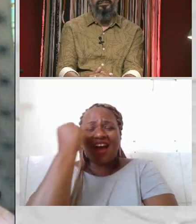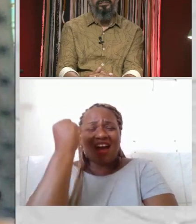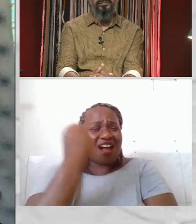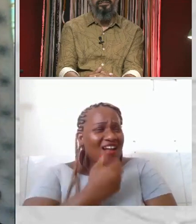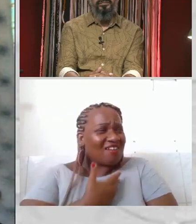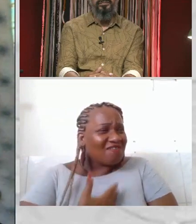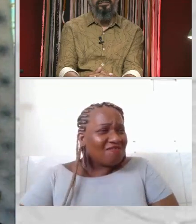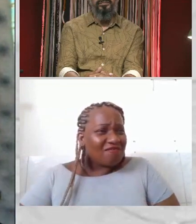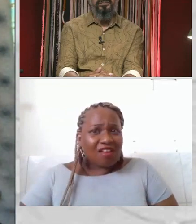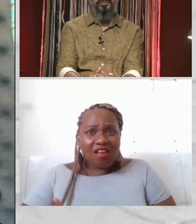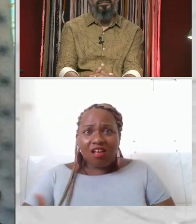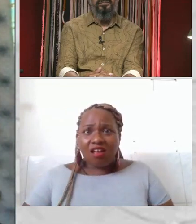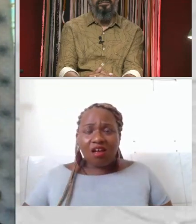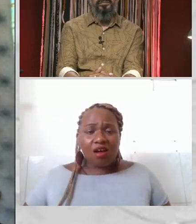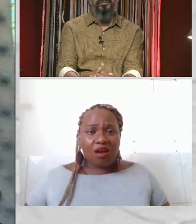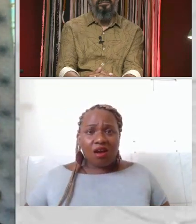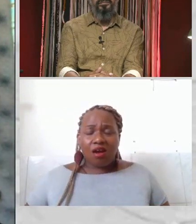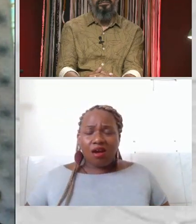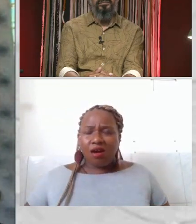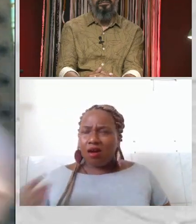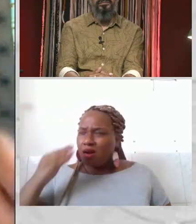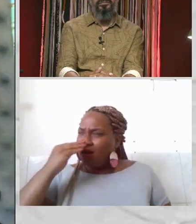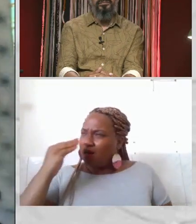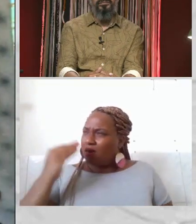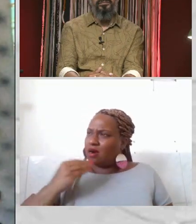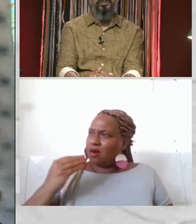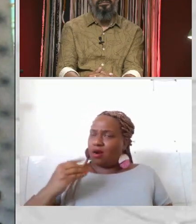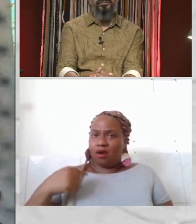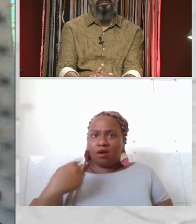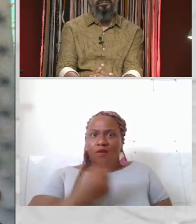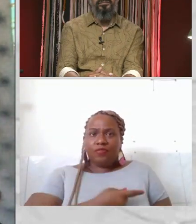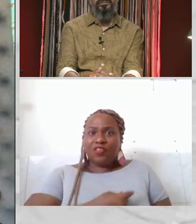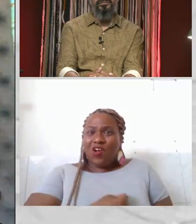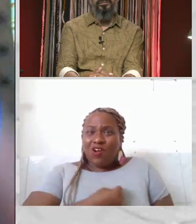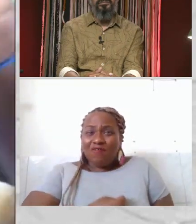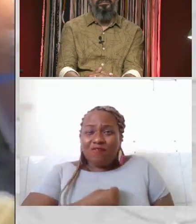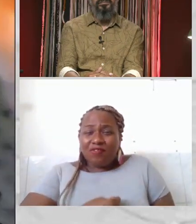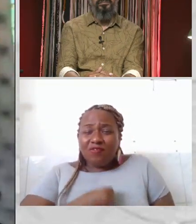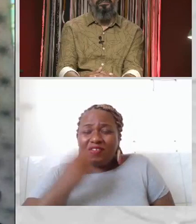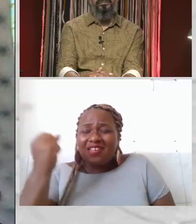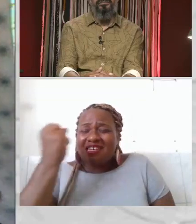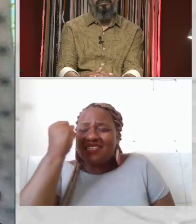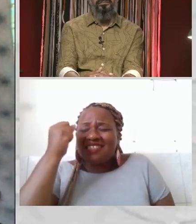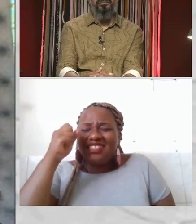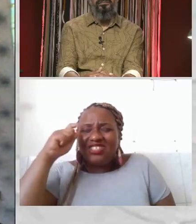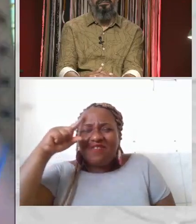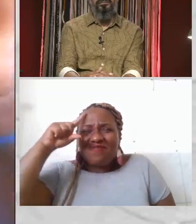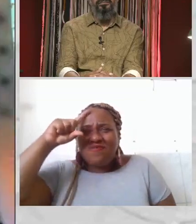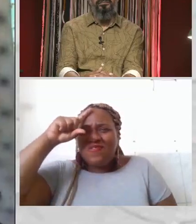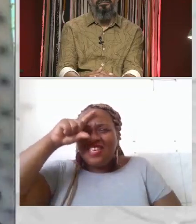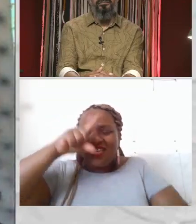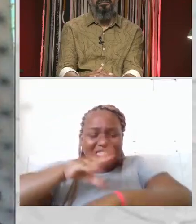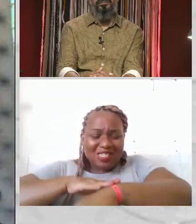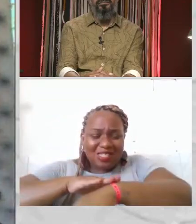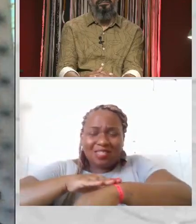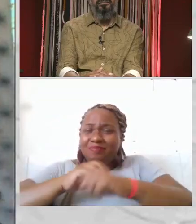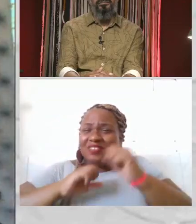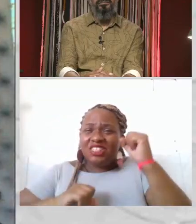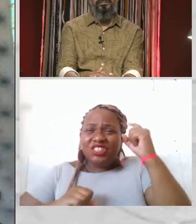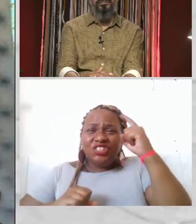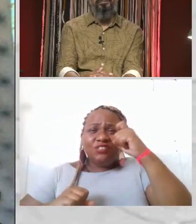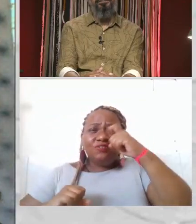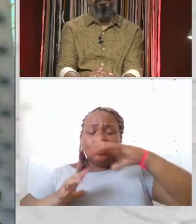ignorando que a gente estava vivendo um momento altamente difícil para toda a sociedade, para toda a